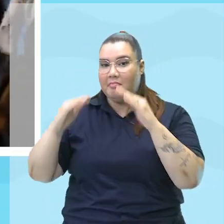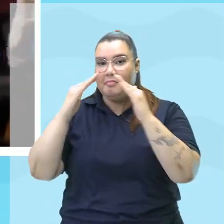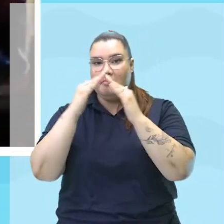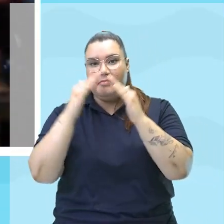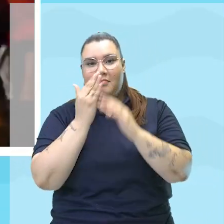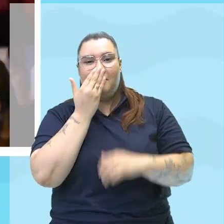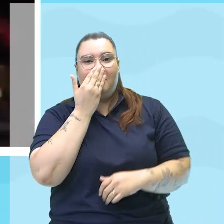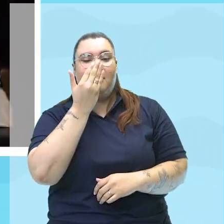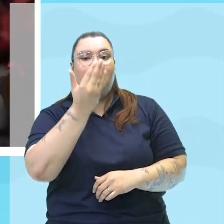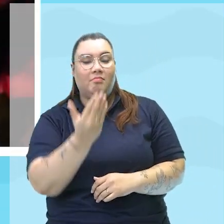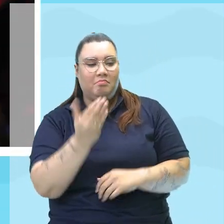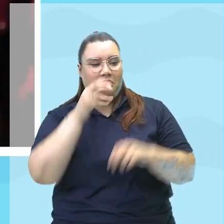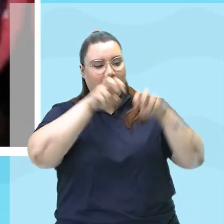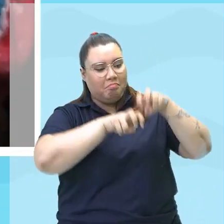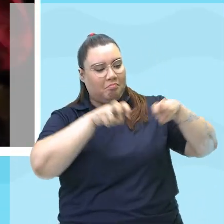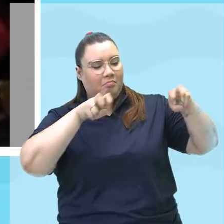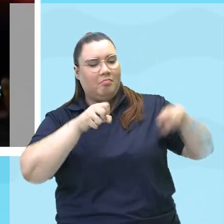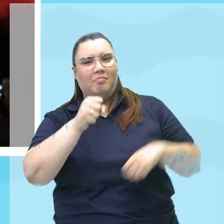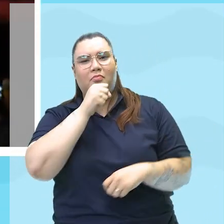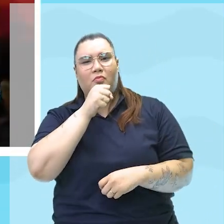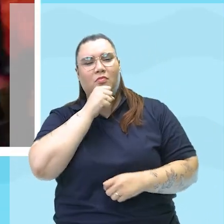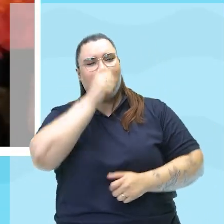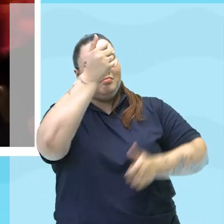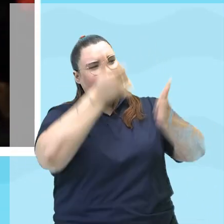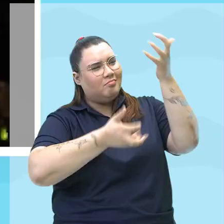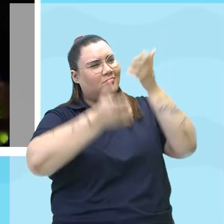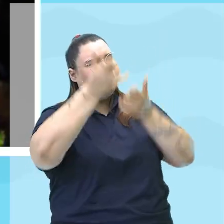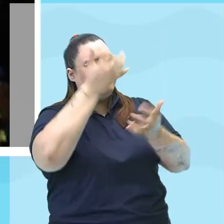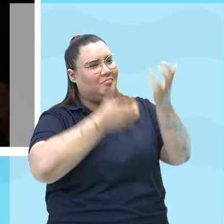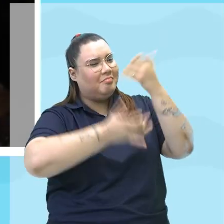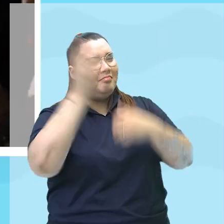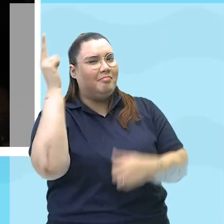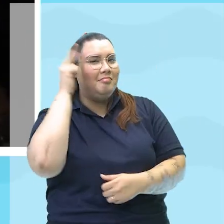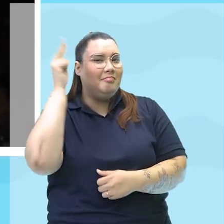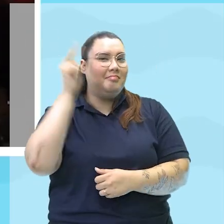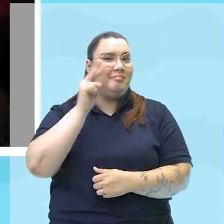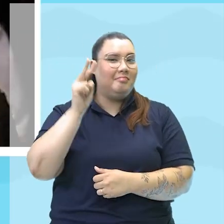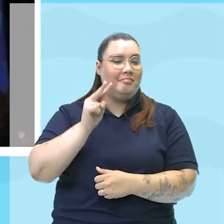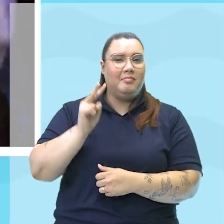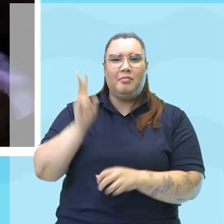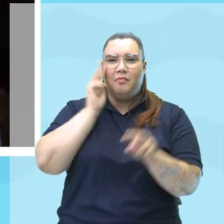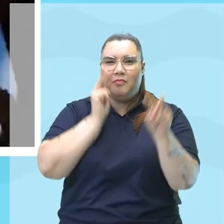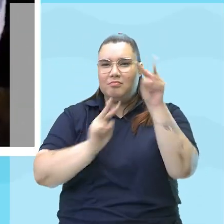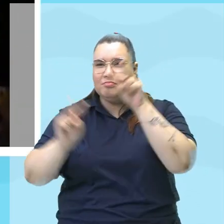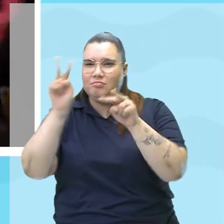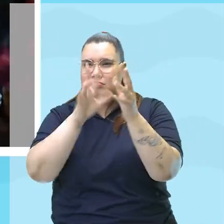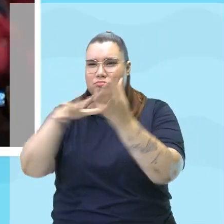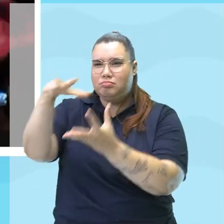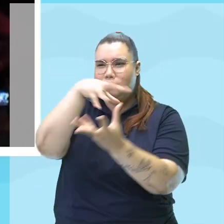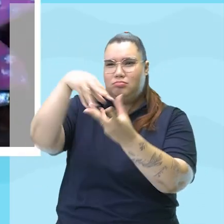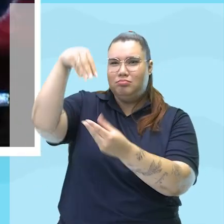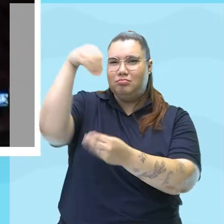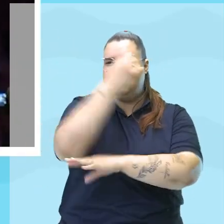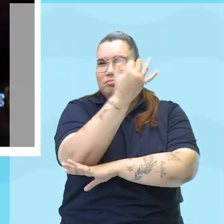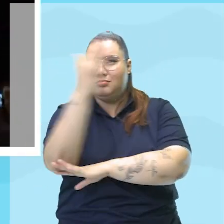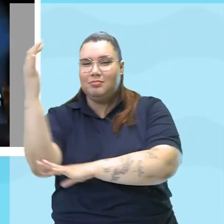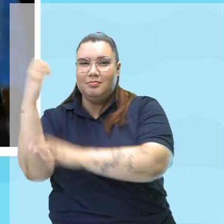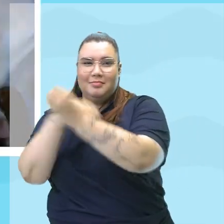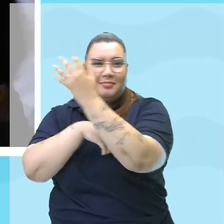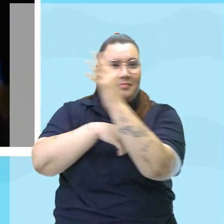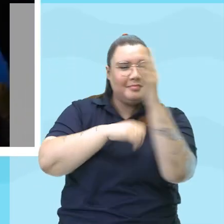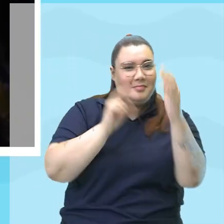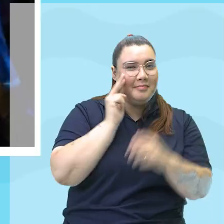beira, pra escutar os bastérios das histórias de visagens de